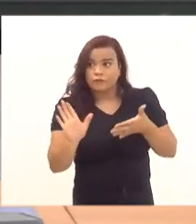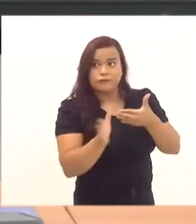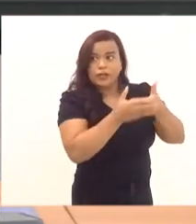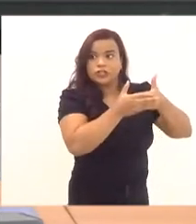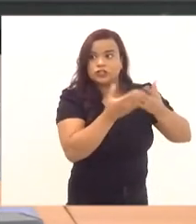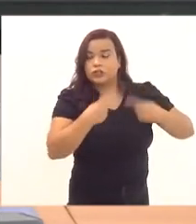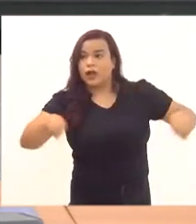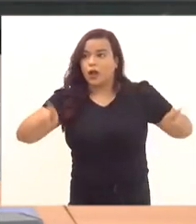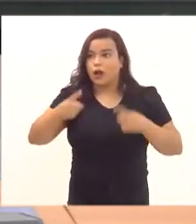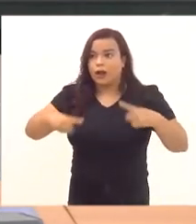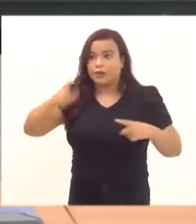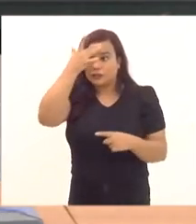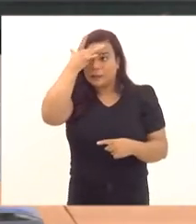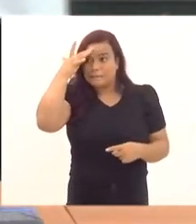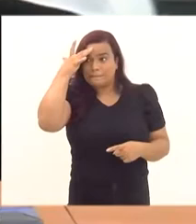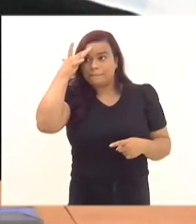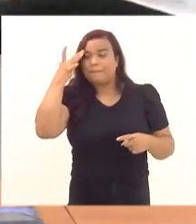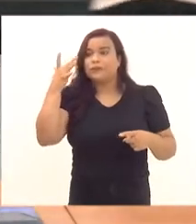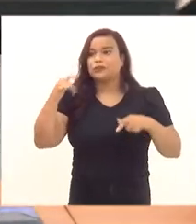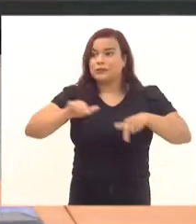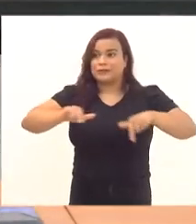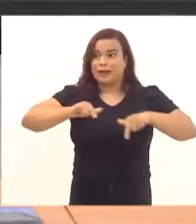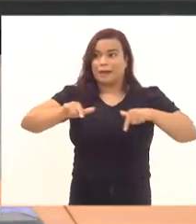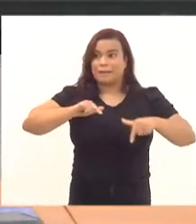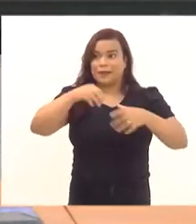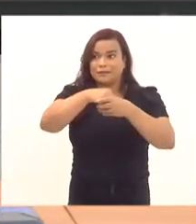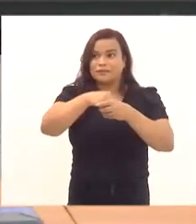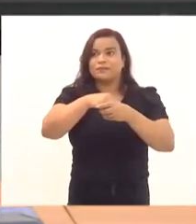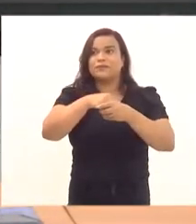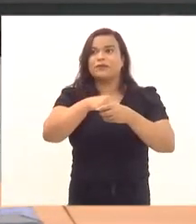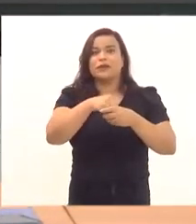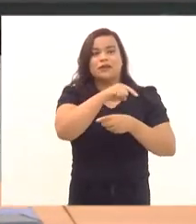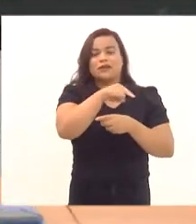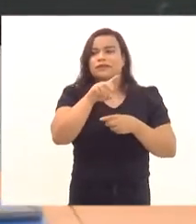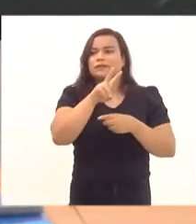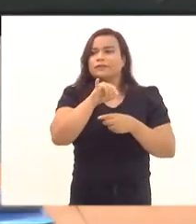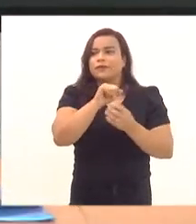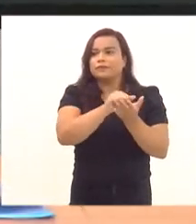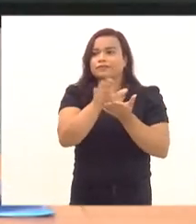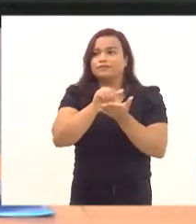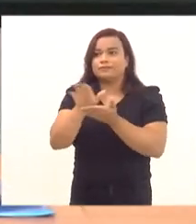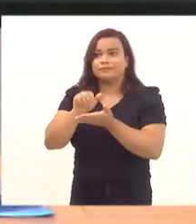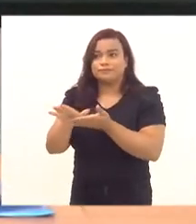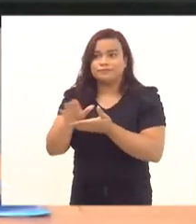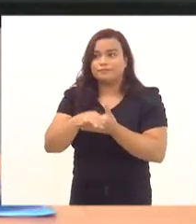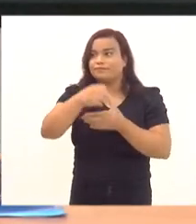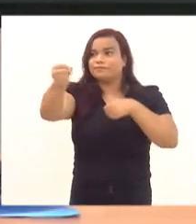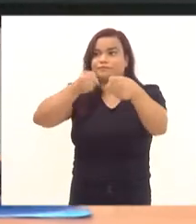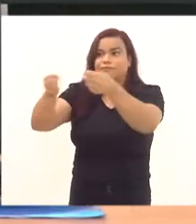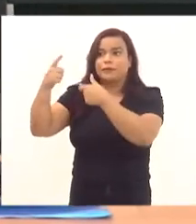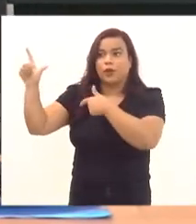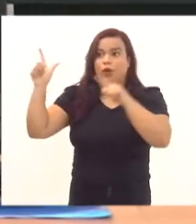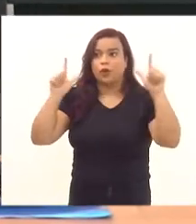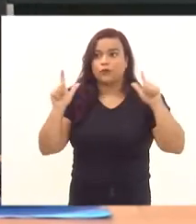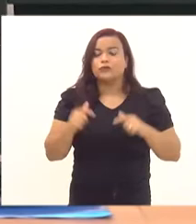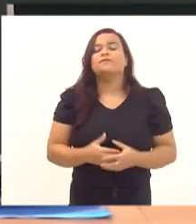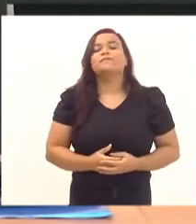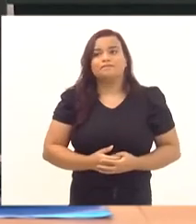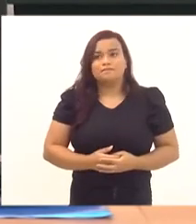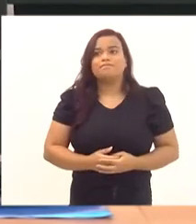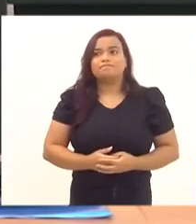servidores e servidoras músicas de músicas seriam colocados em disponibilidade né na ocasião